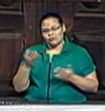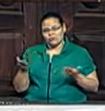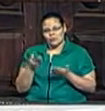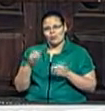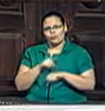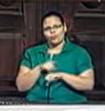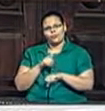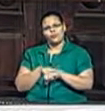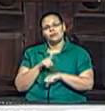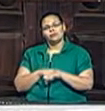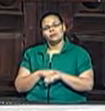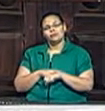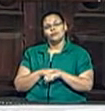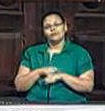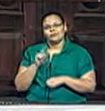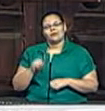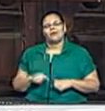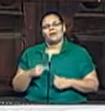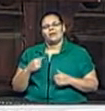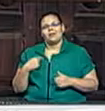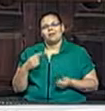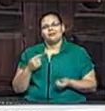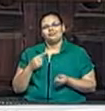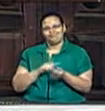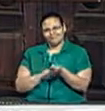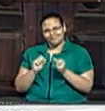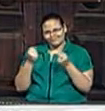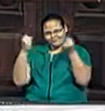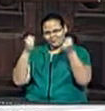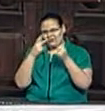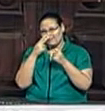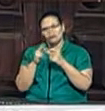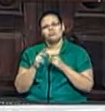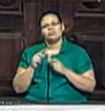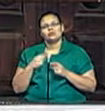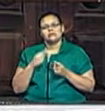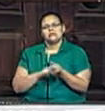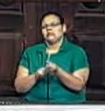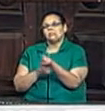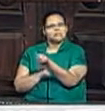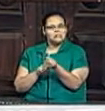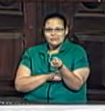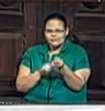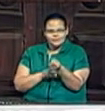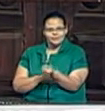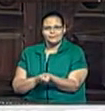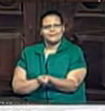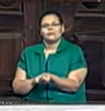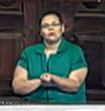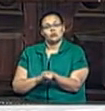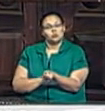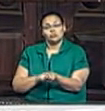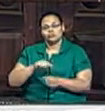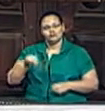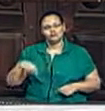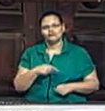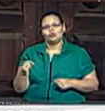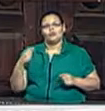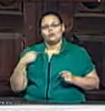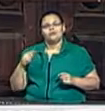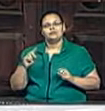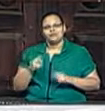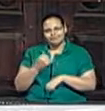momento, desgastamento de tensões, a corda está esticada, os nervos estão à flor da pele, nós estamos cercados